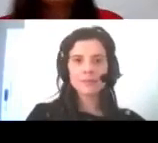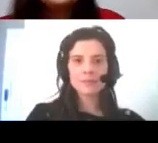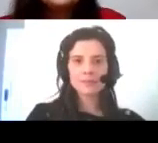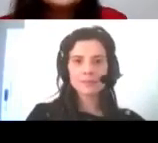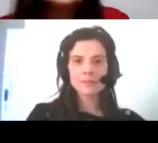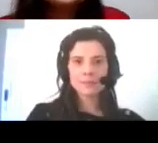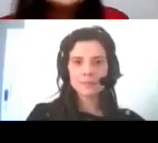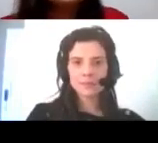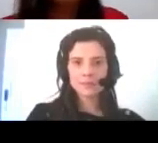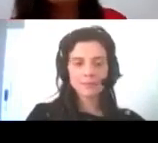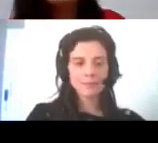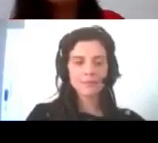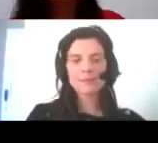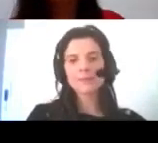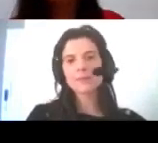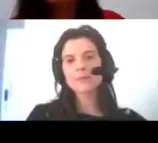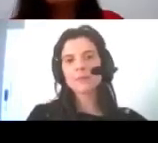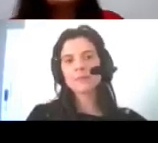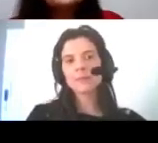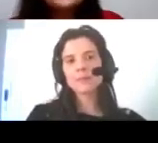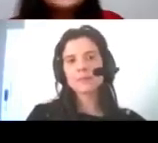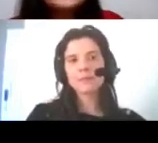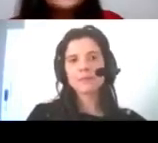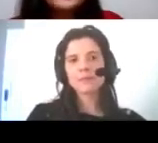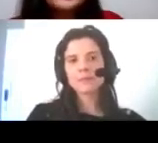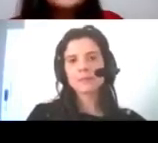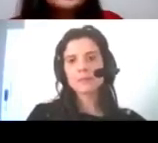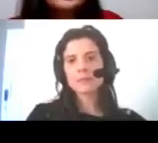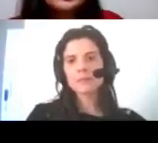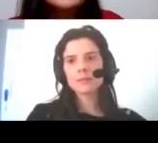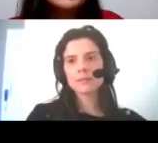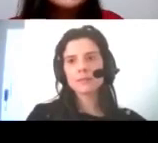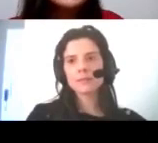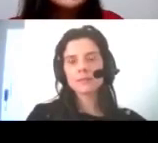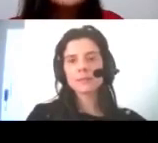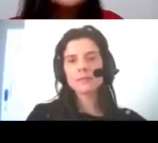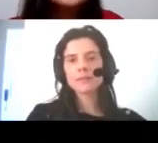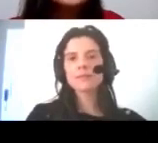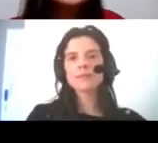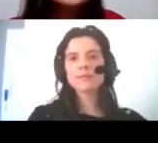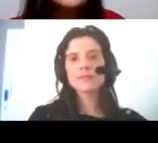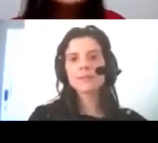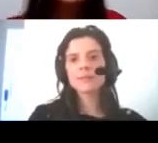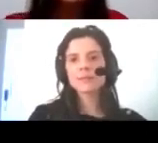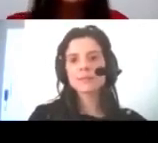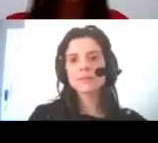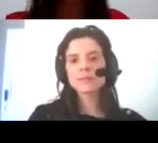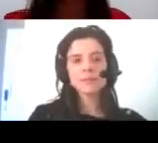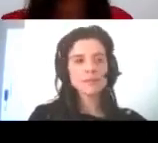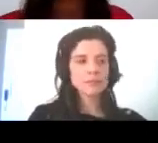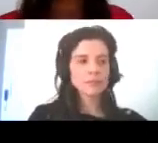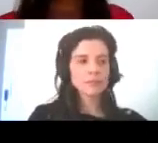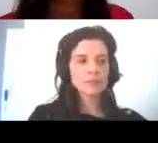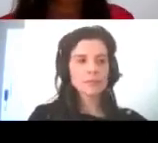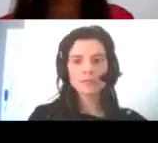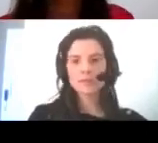Eu vou falar um pouquinho a respeito da lei aí de acesso à informação, né? Essa lei, ela foi criada em